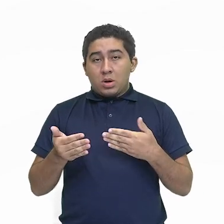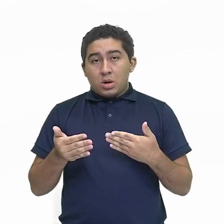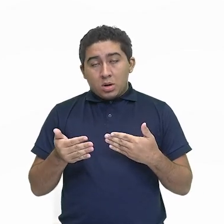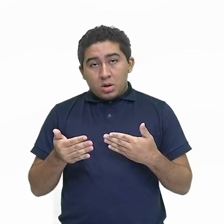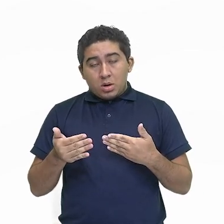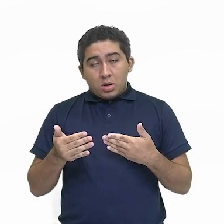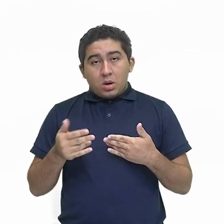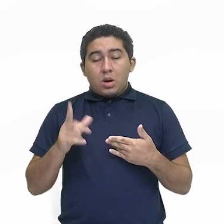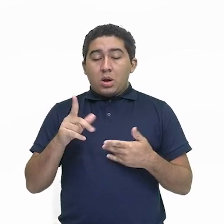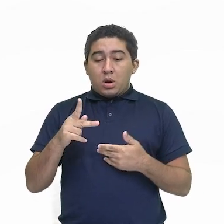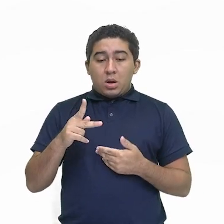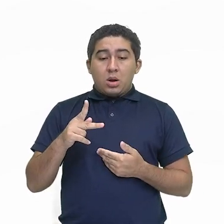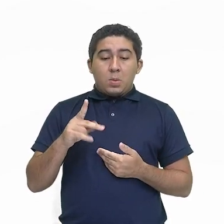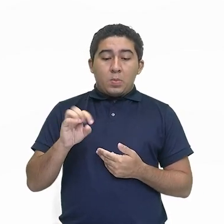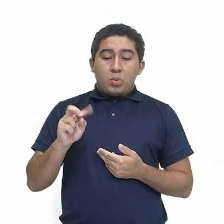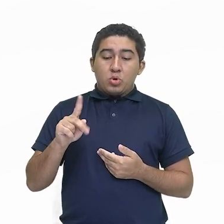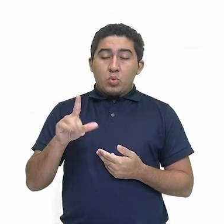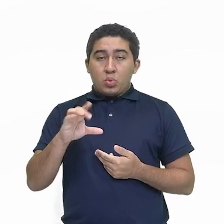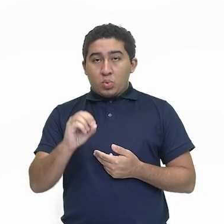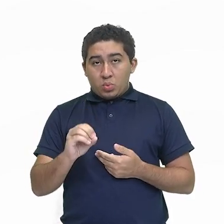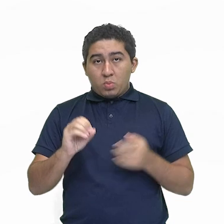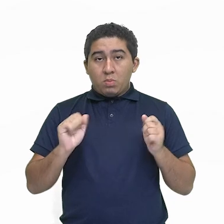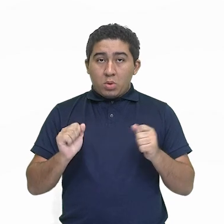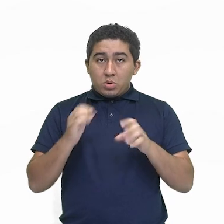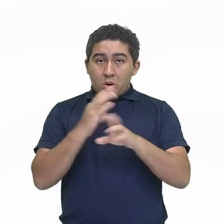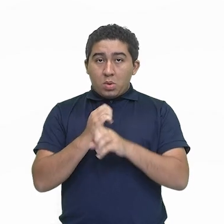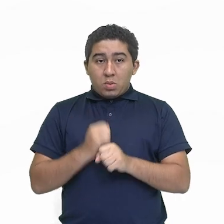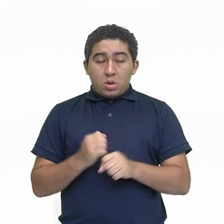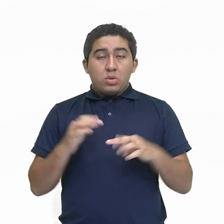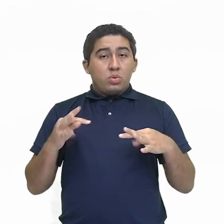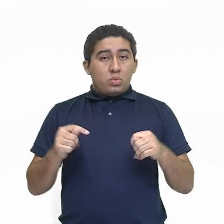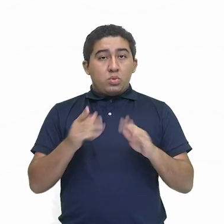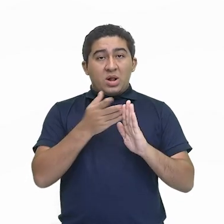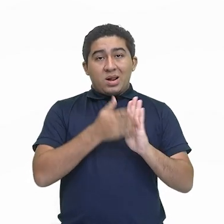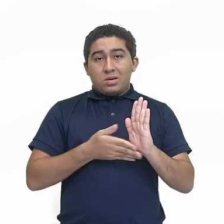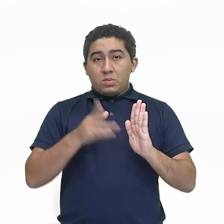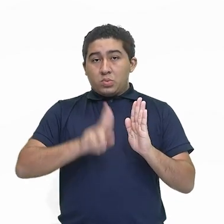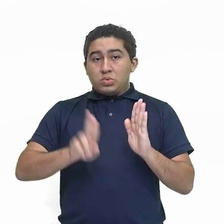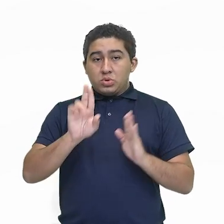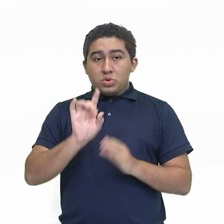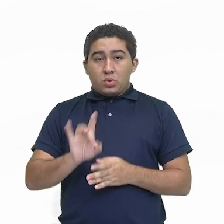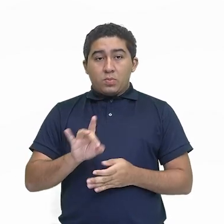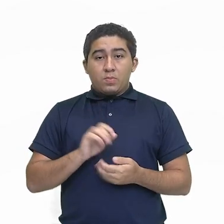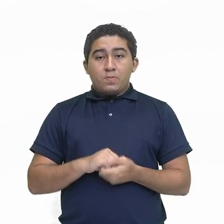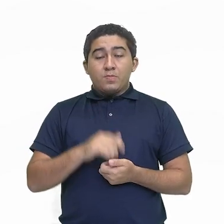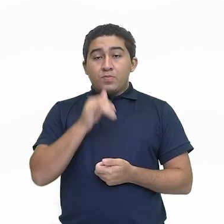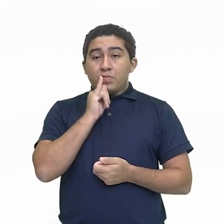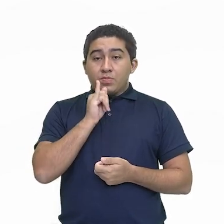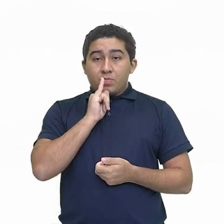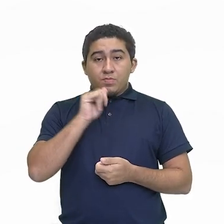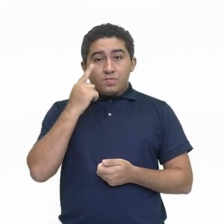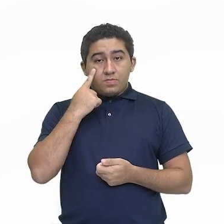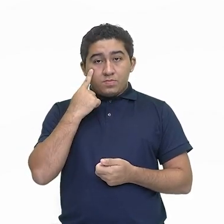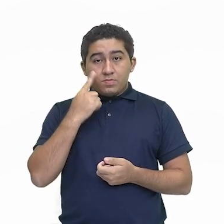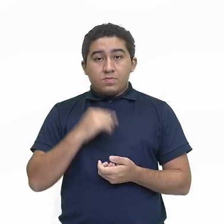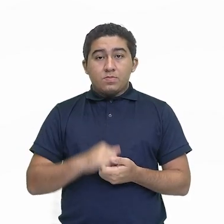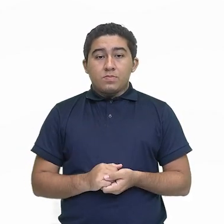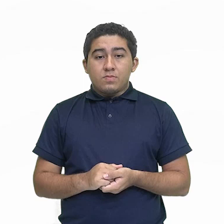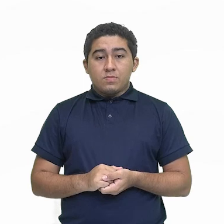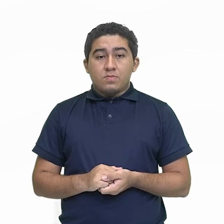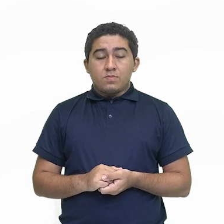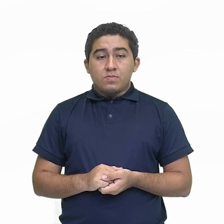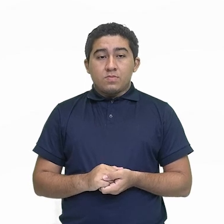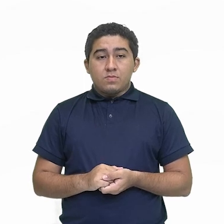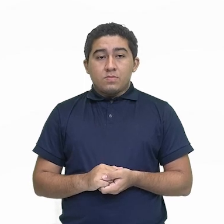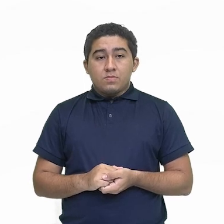possui um perímetro e pode ser calculado, né, apenas somando os seus lados. Vamos ver um exemplo aí do que eu estou falando. Olha só.